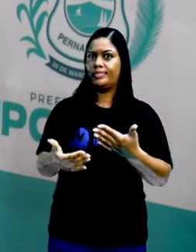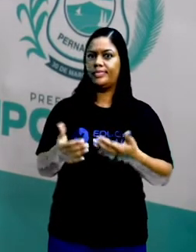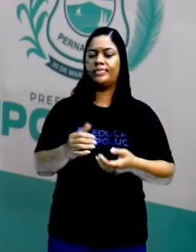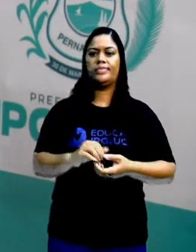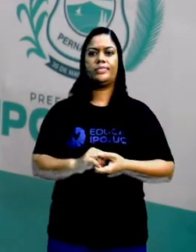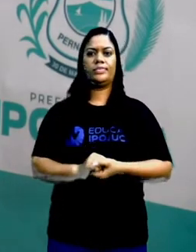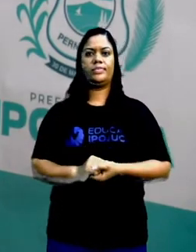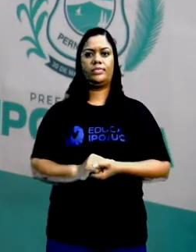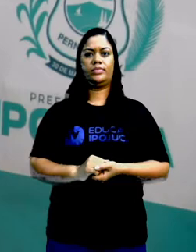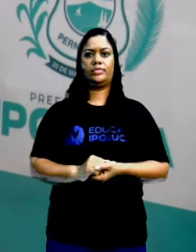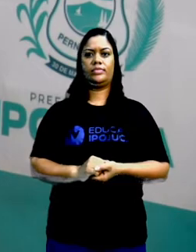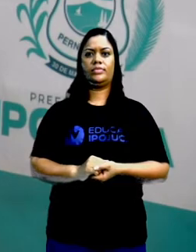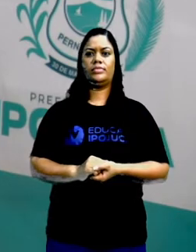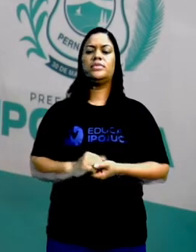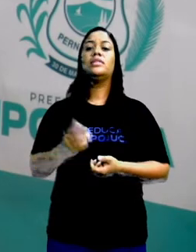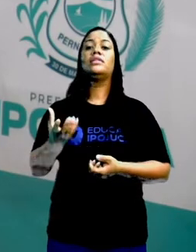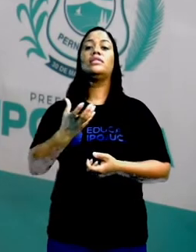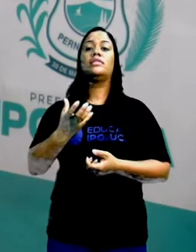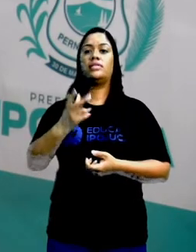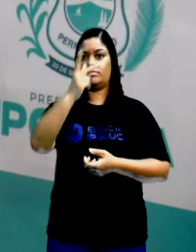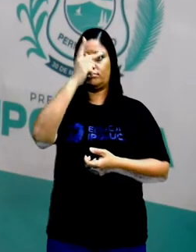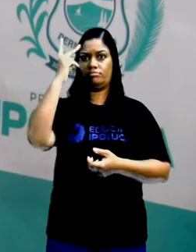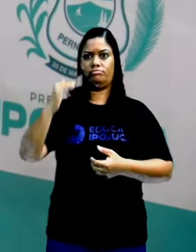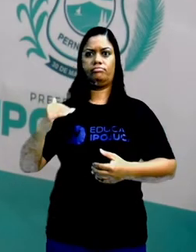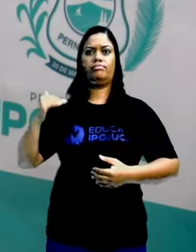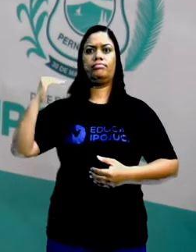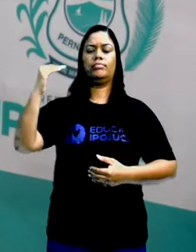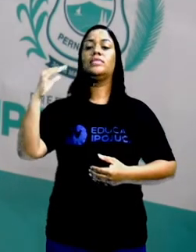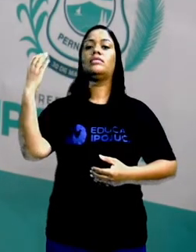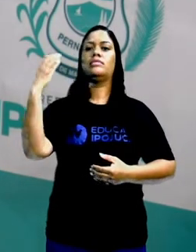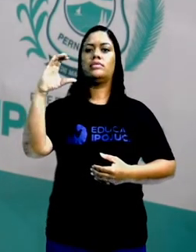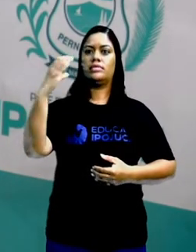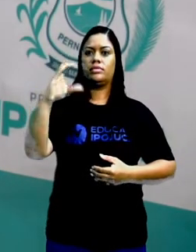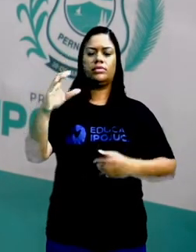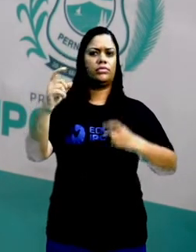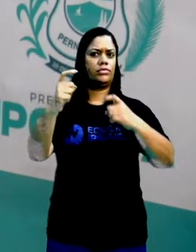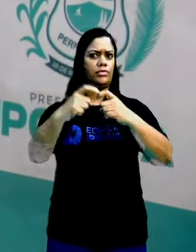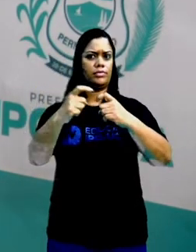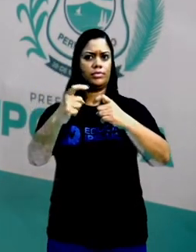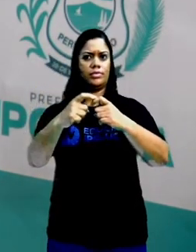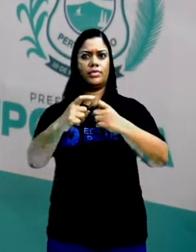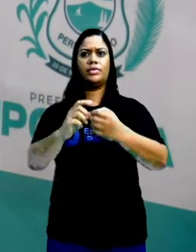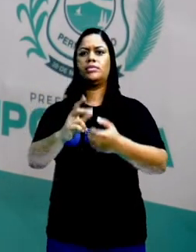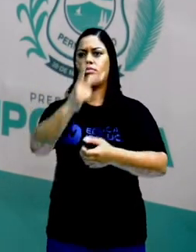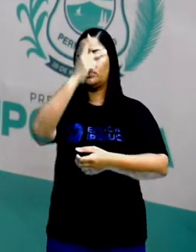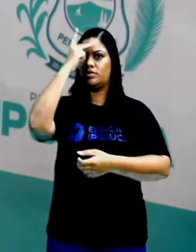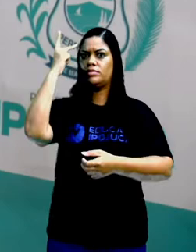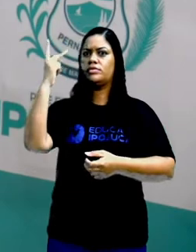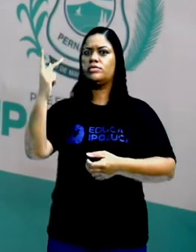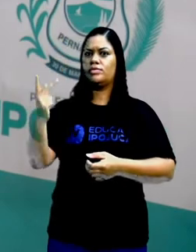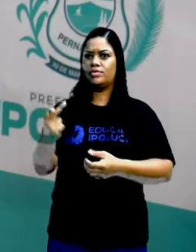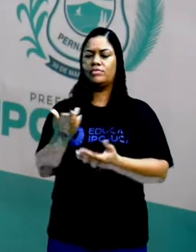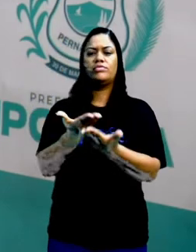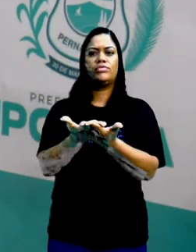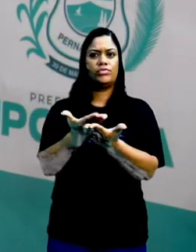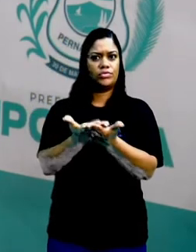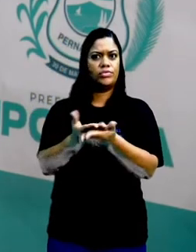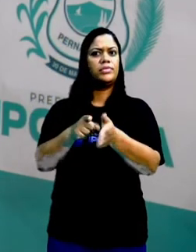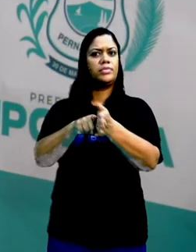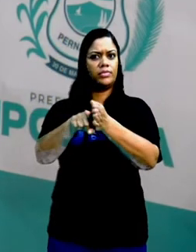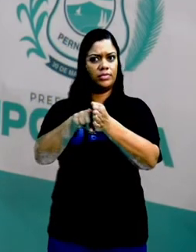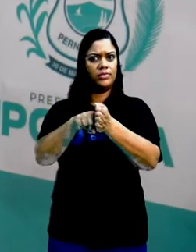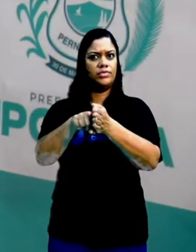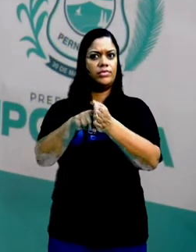autoridade Quem seria essa autoridade cientistas médicos pessoas que pesquisam sobre